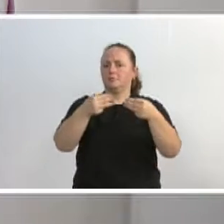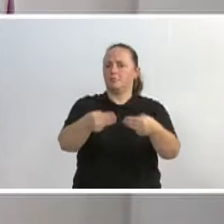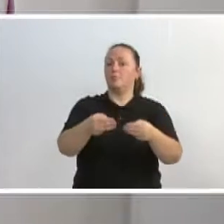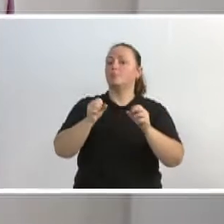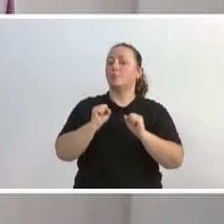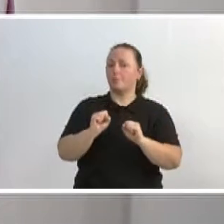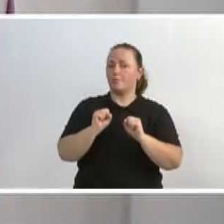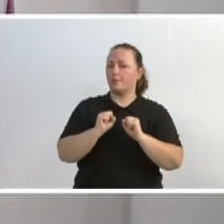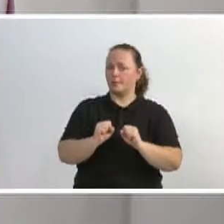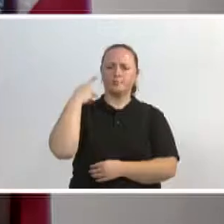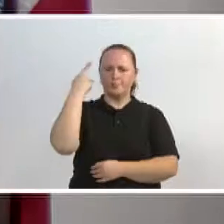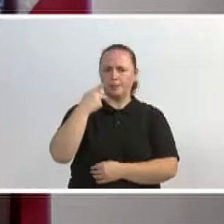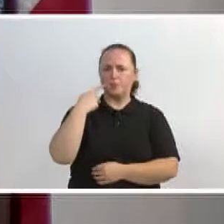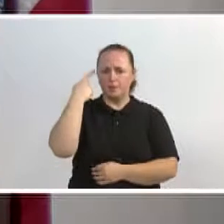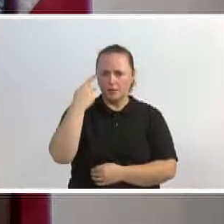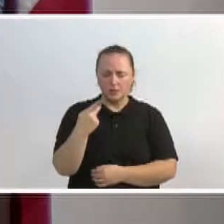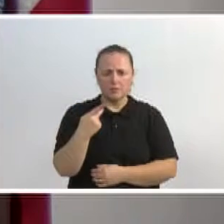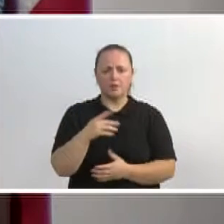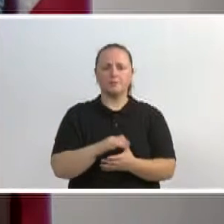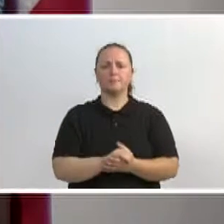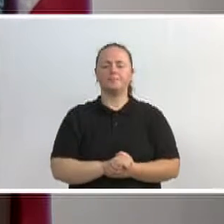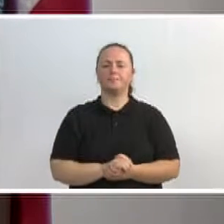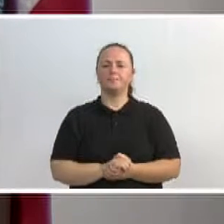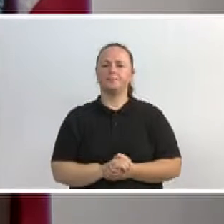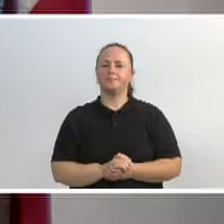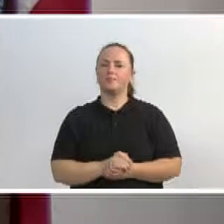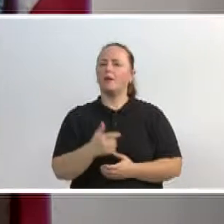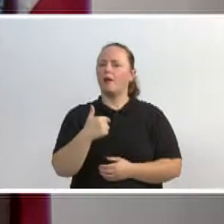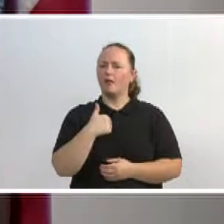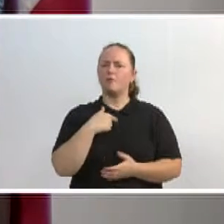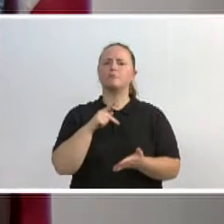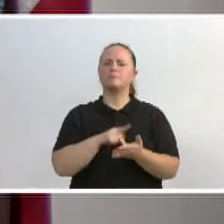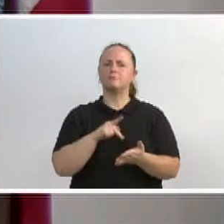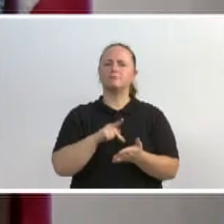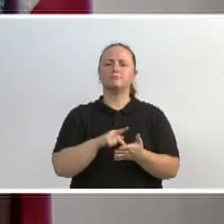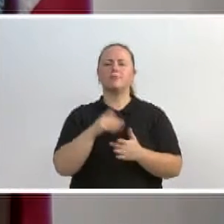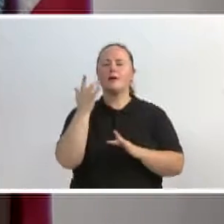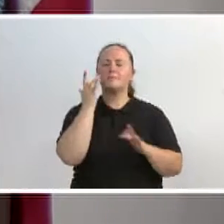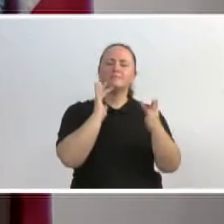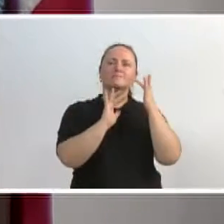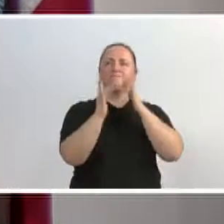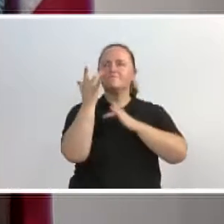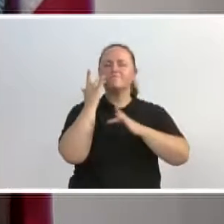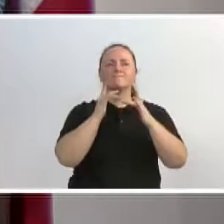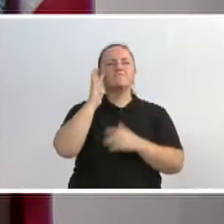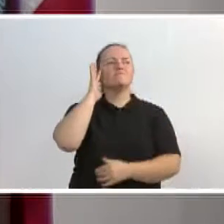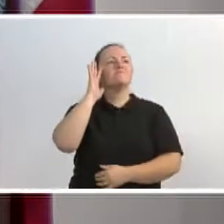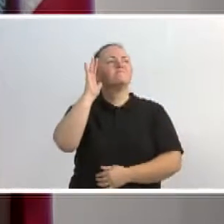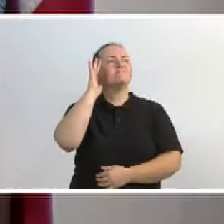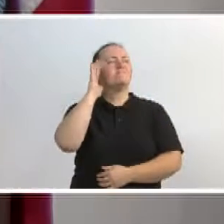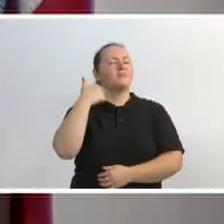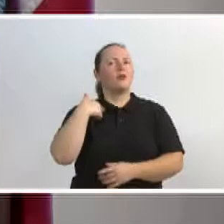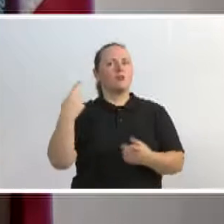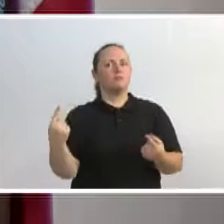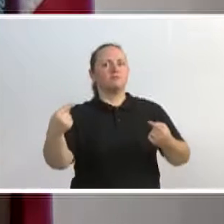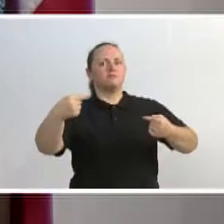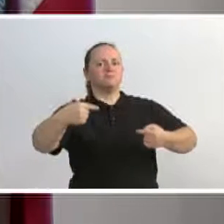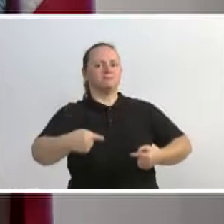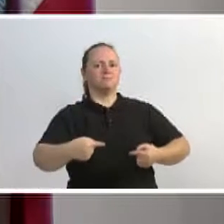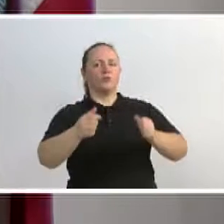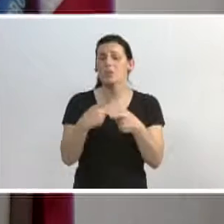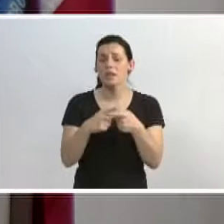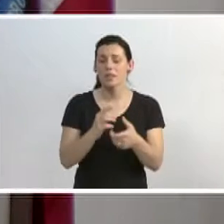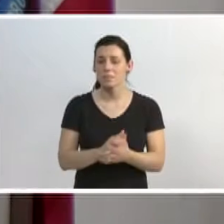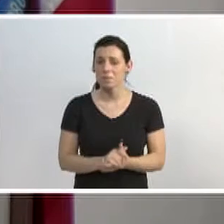do vice-prefeito. E Jefferson Forrest falou sobre a CPI que investiga o vice-prefeito Jovino Cardoso